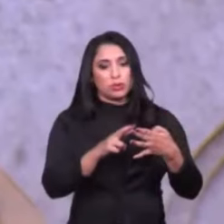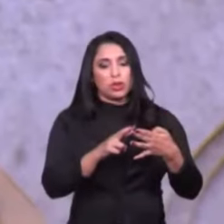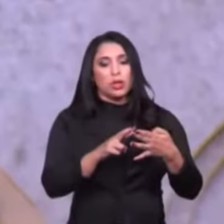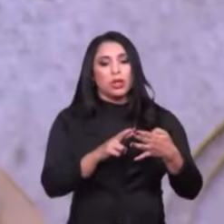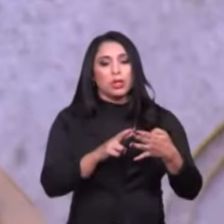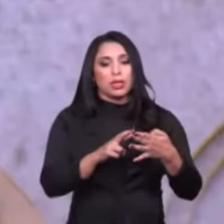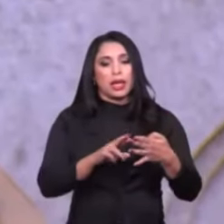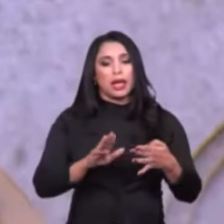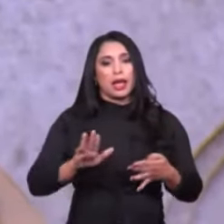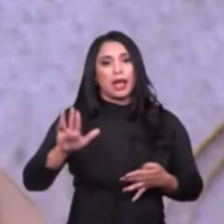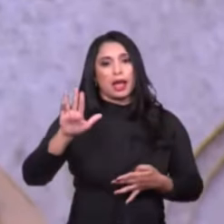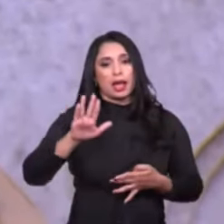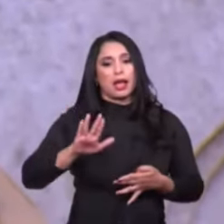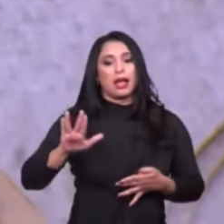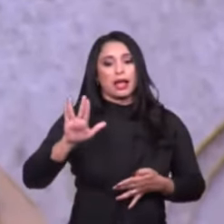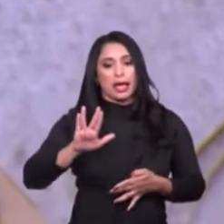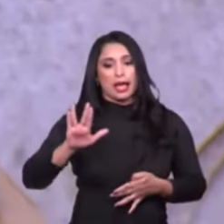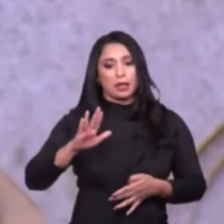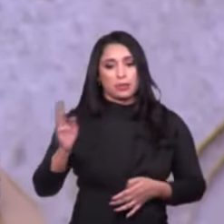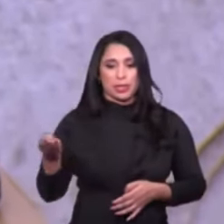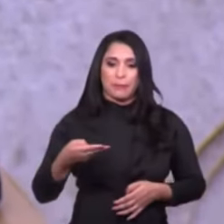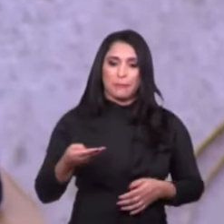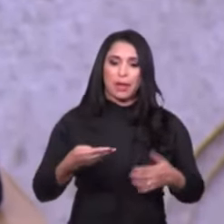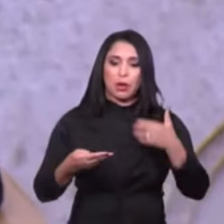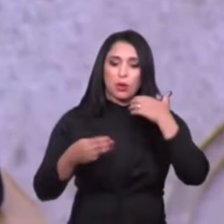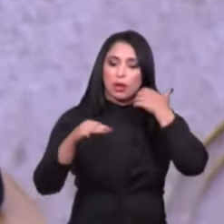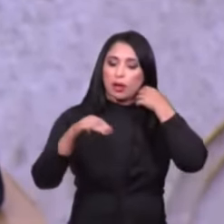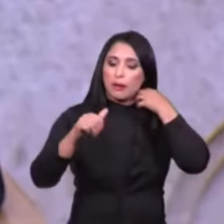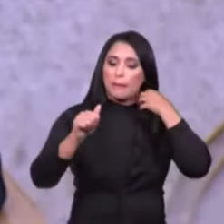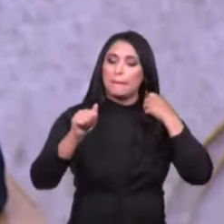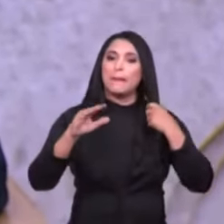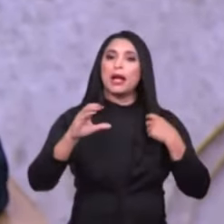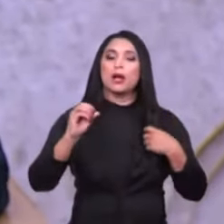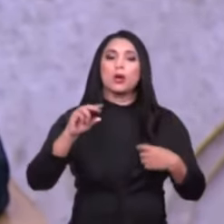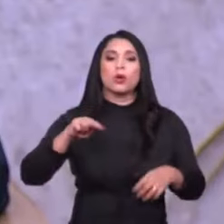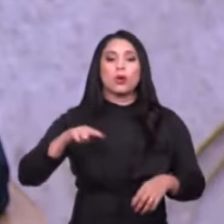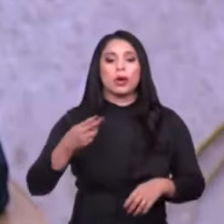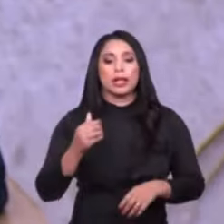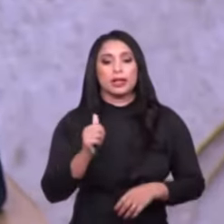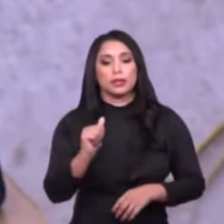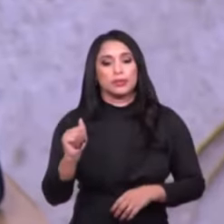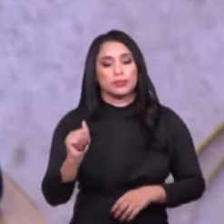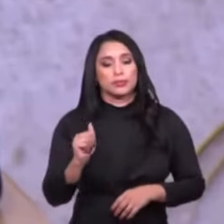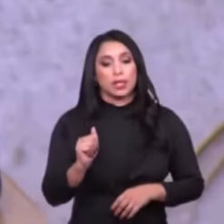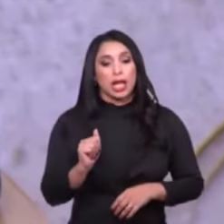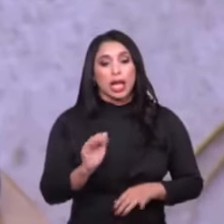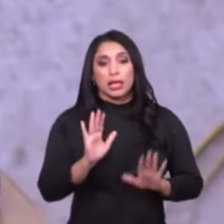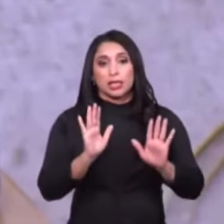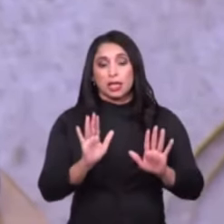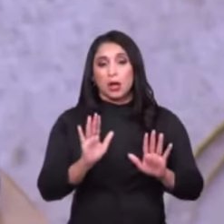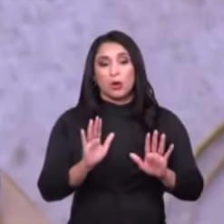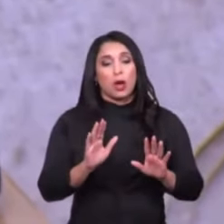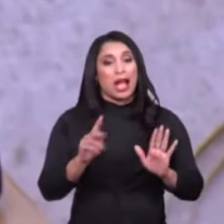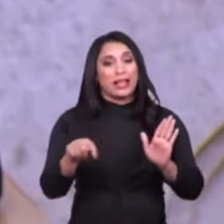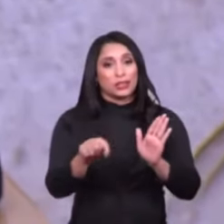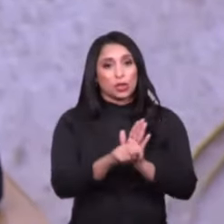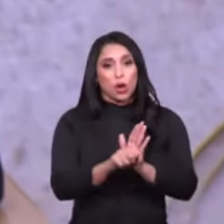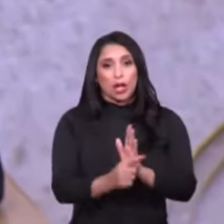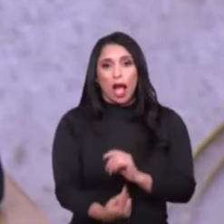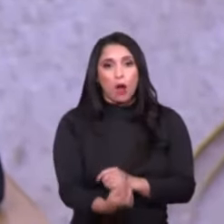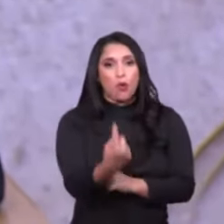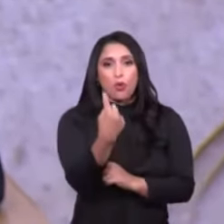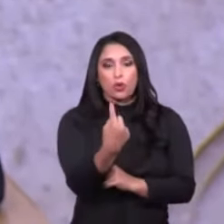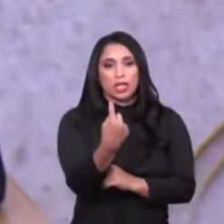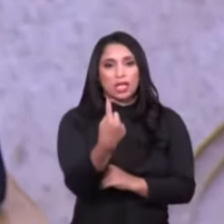sativa, portanto, a maconha. A nossa decisão se refere exclusivamente à maconha. Nós não